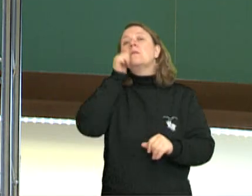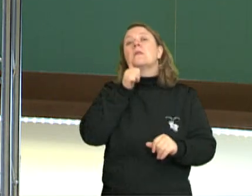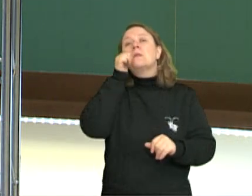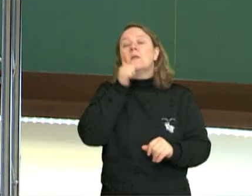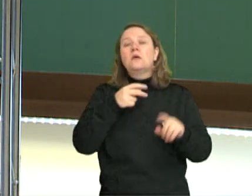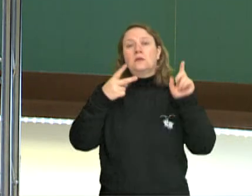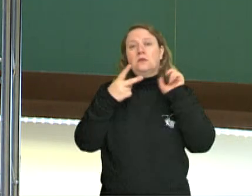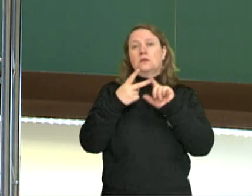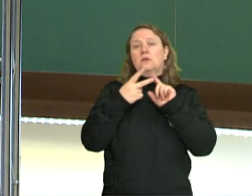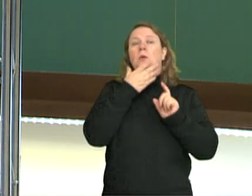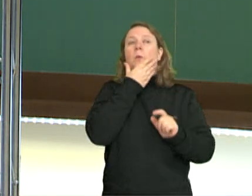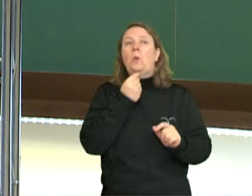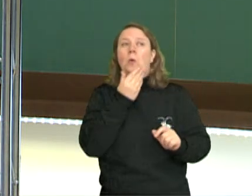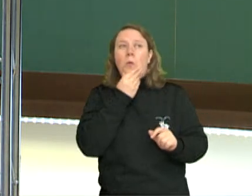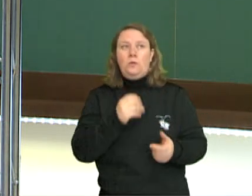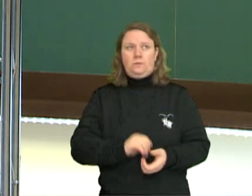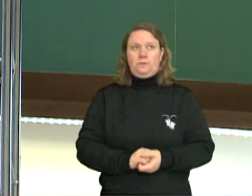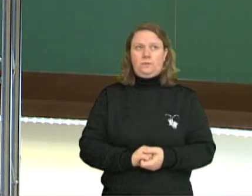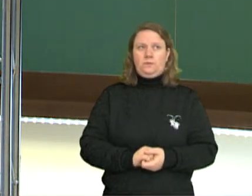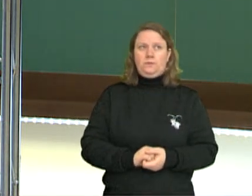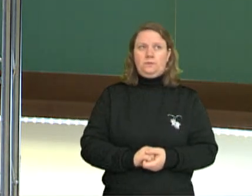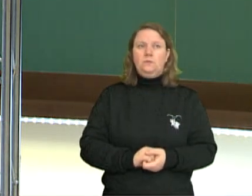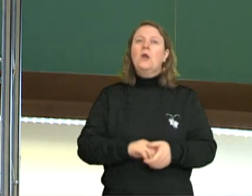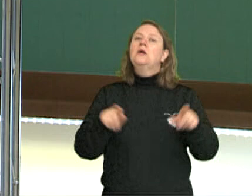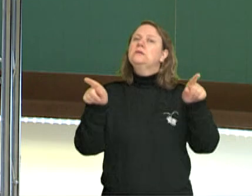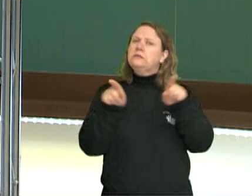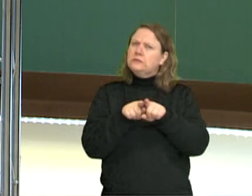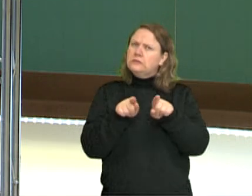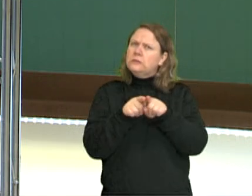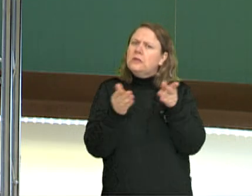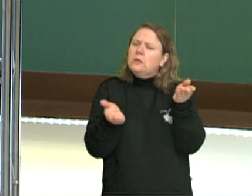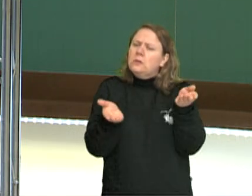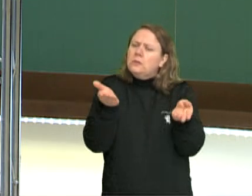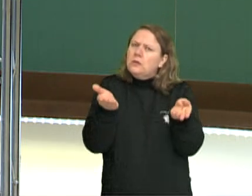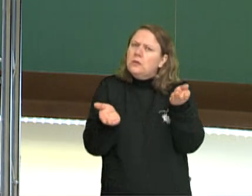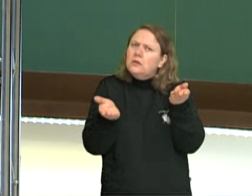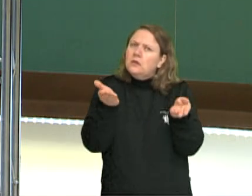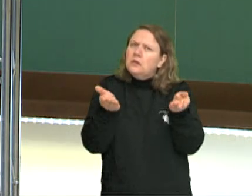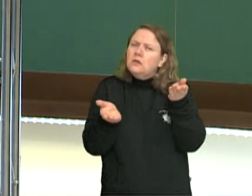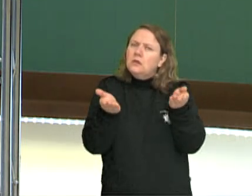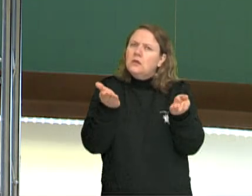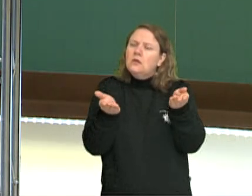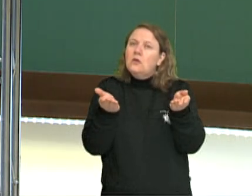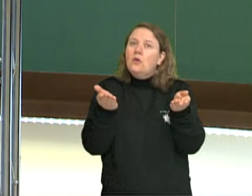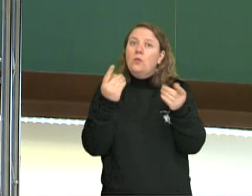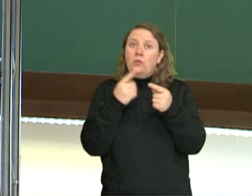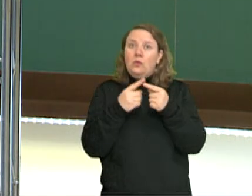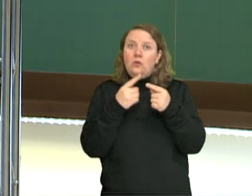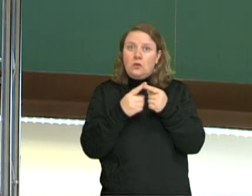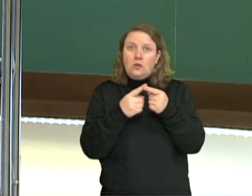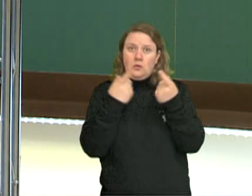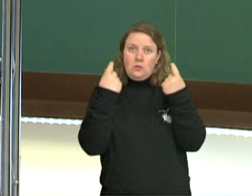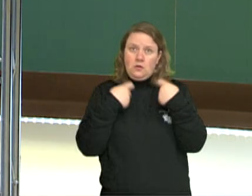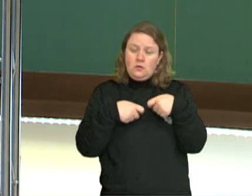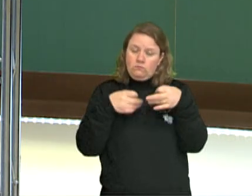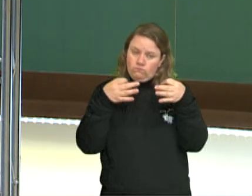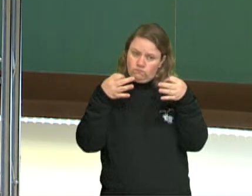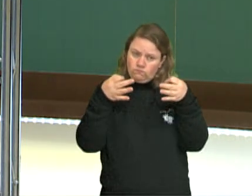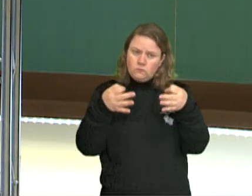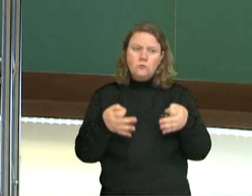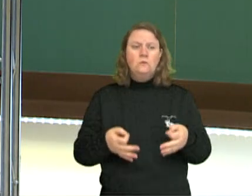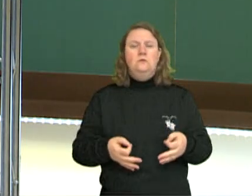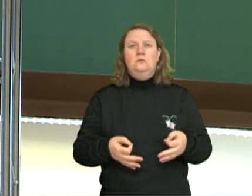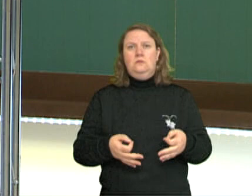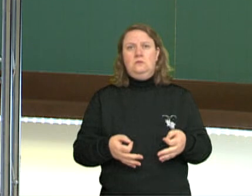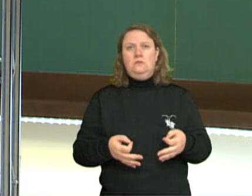vejam, elas são determinadas por quilo também, por peso. Por quê? Para que seja uma luta